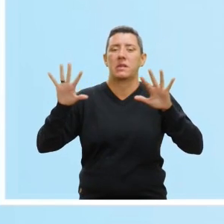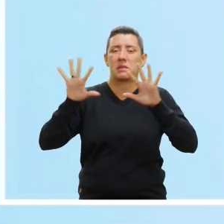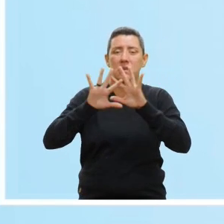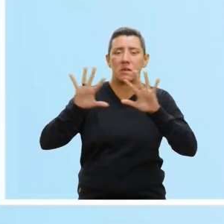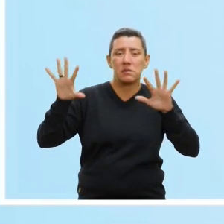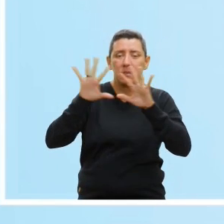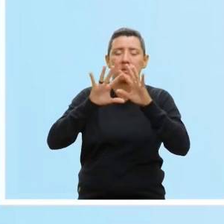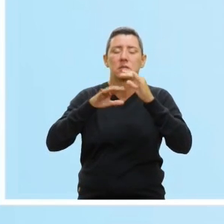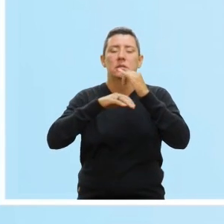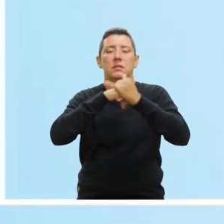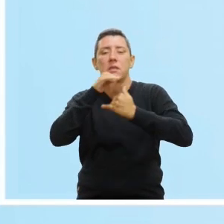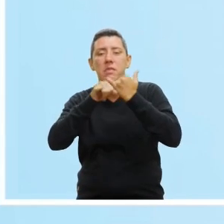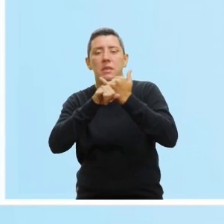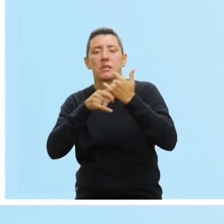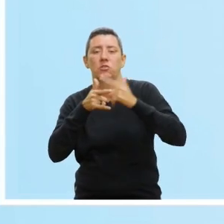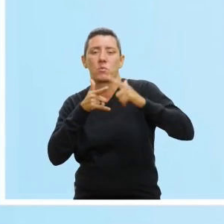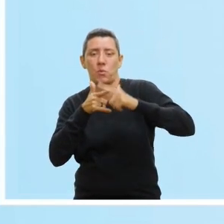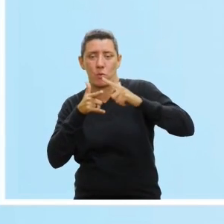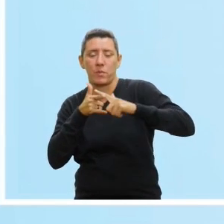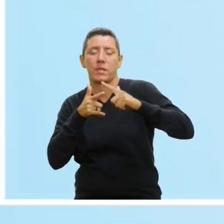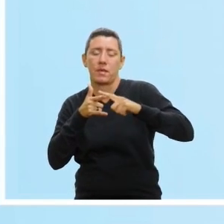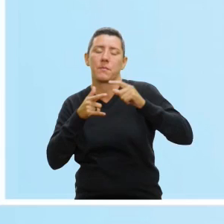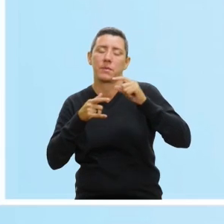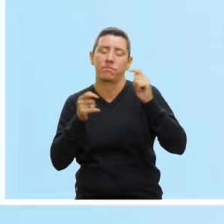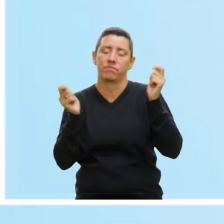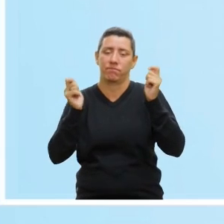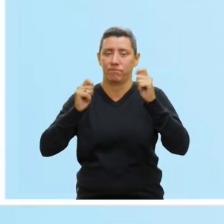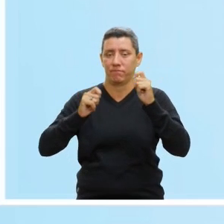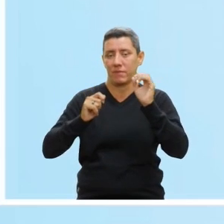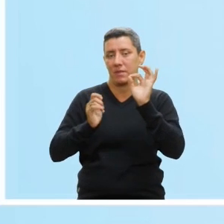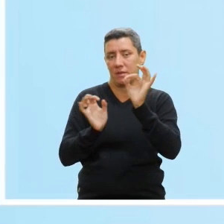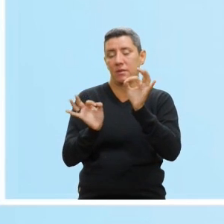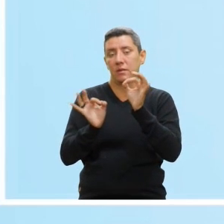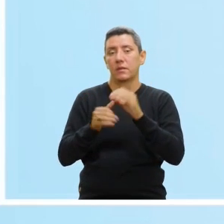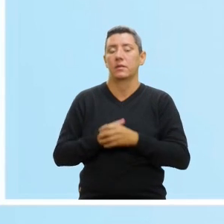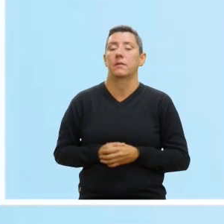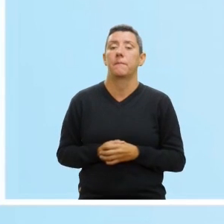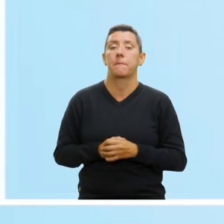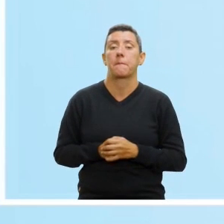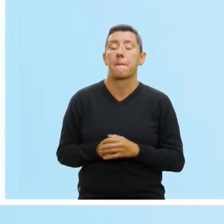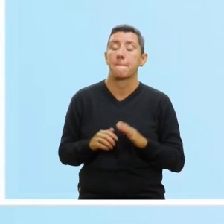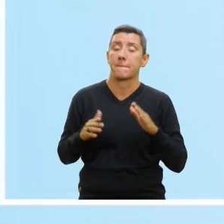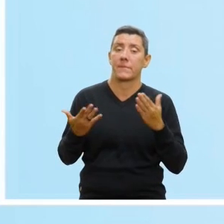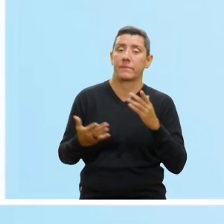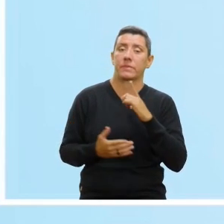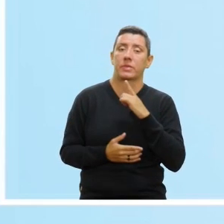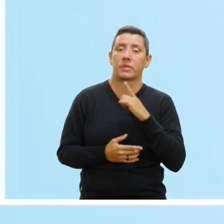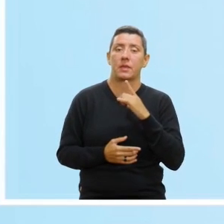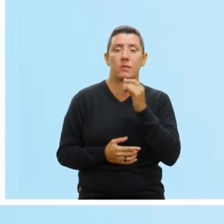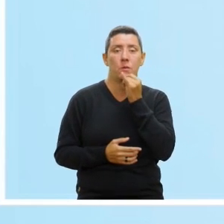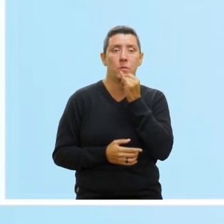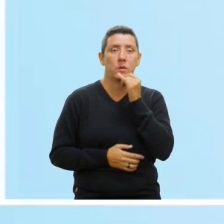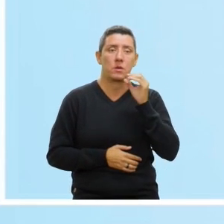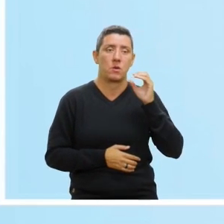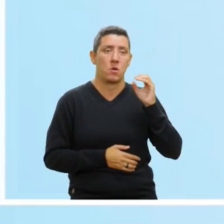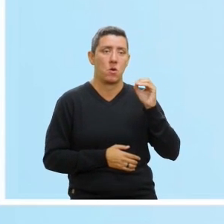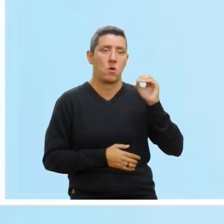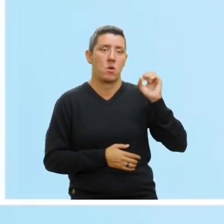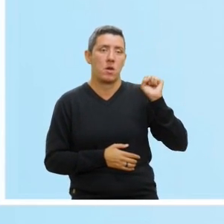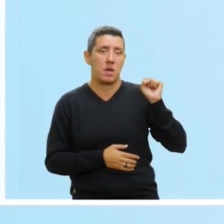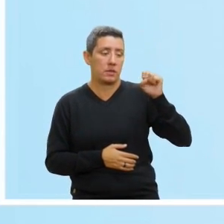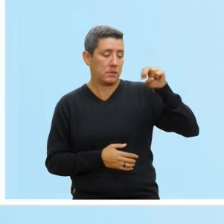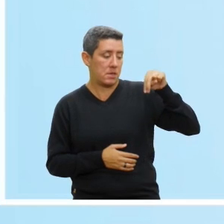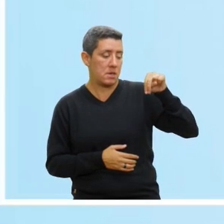de muito ruído e que atrapalha o sinal. Então existe aqui uma relação que a gente chama de OSNR, que é basicamente